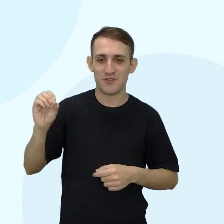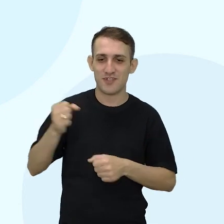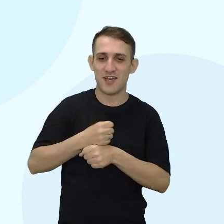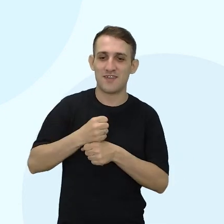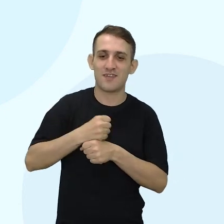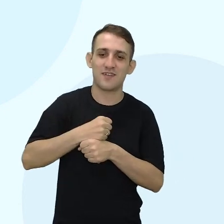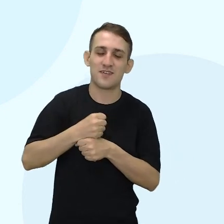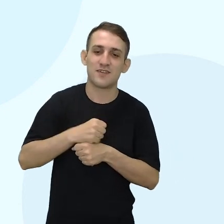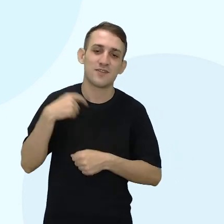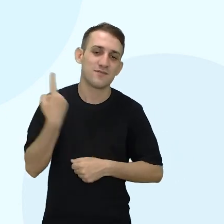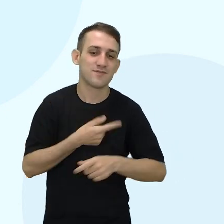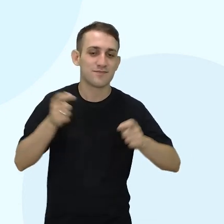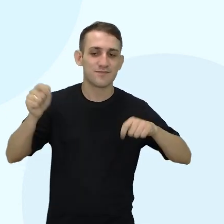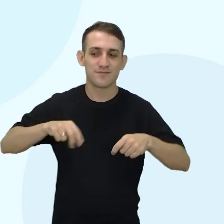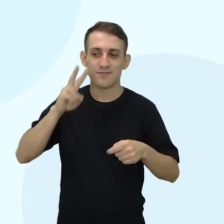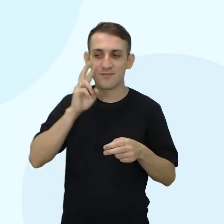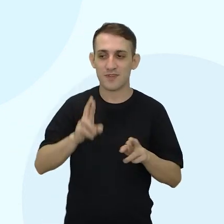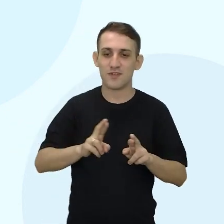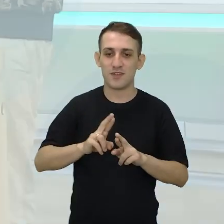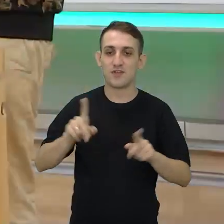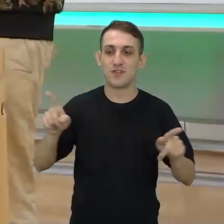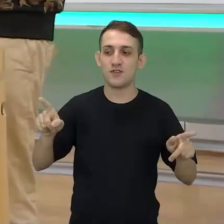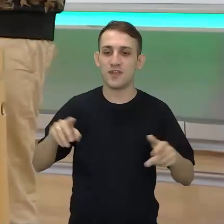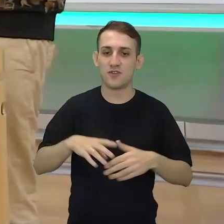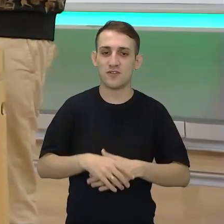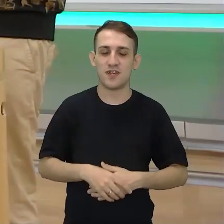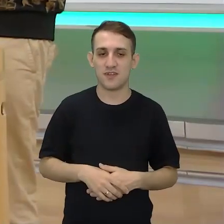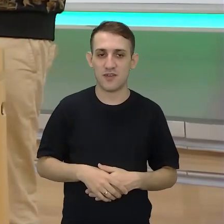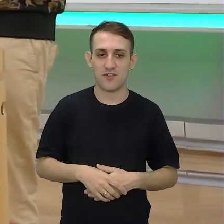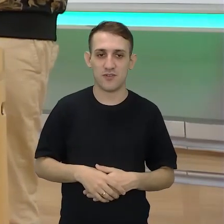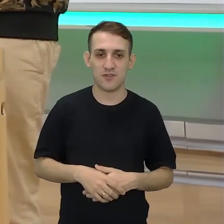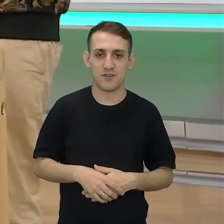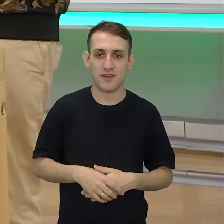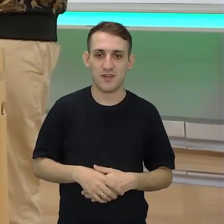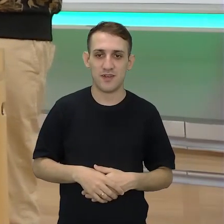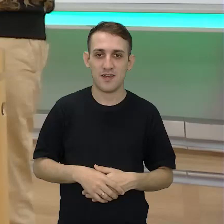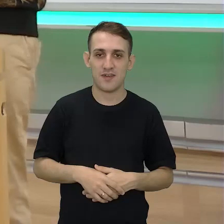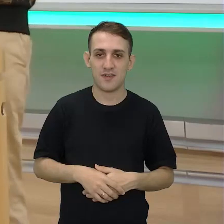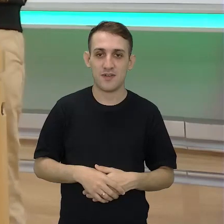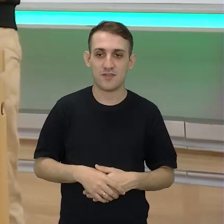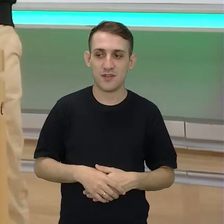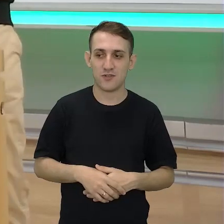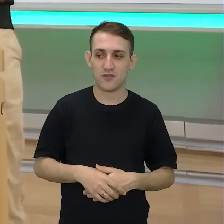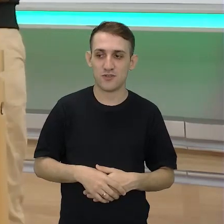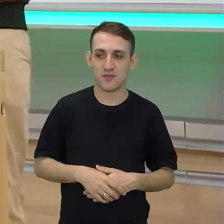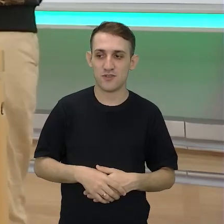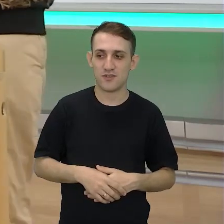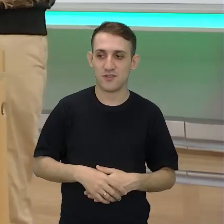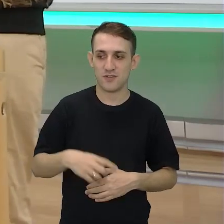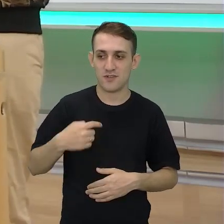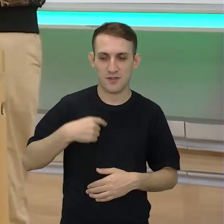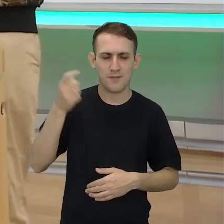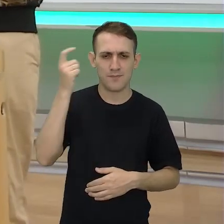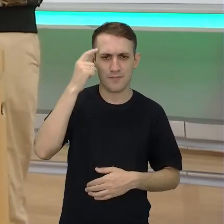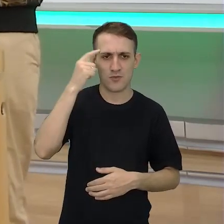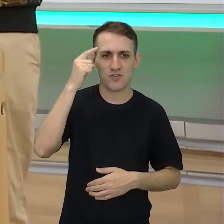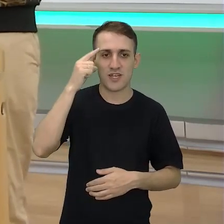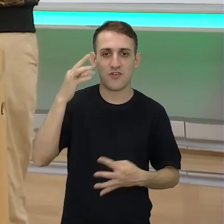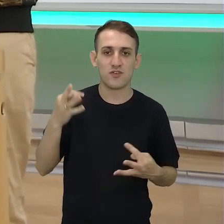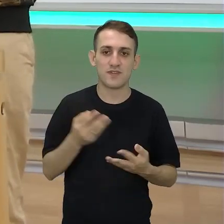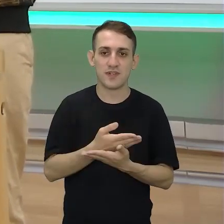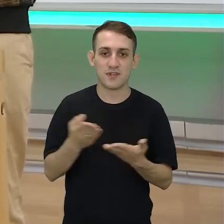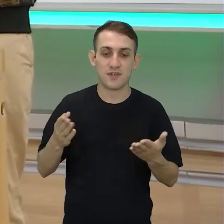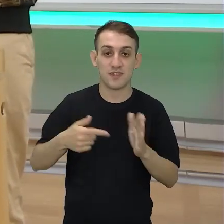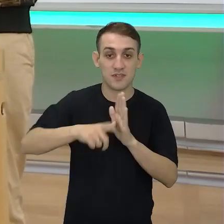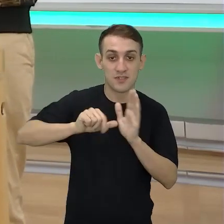consegue perceber uma grande diferença no mapa aí em 80 anos, não é verdade? Então, pensa só o tanto de